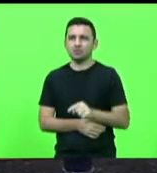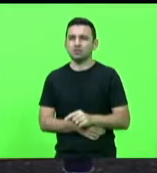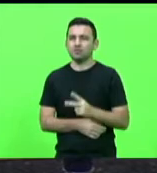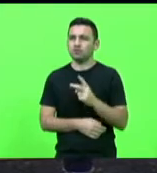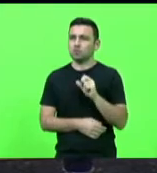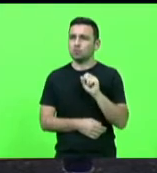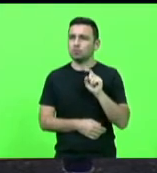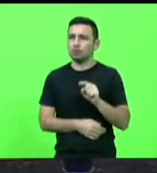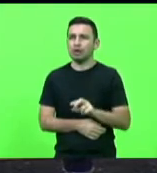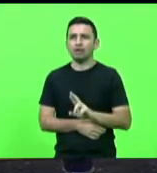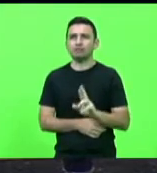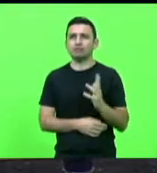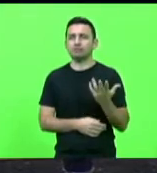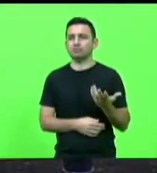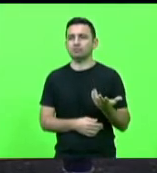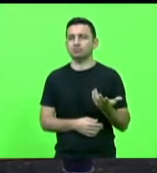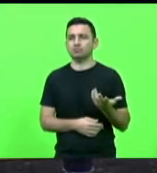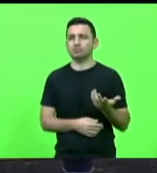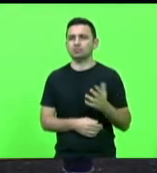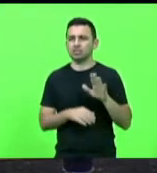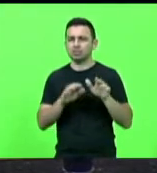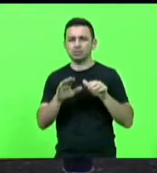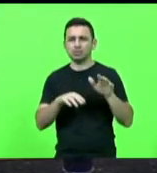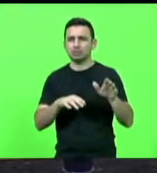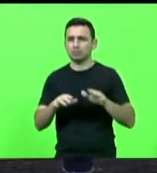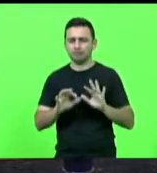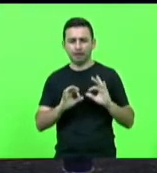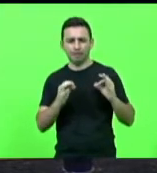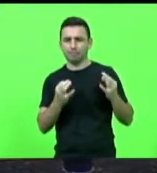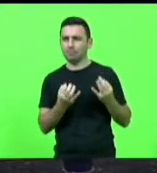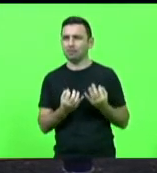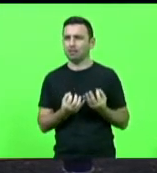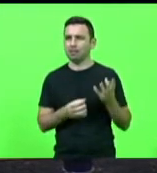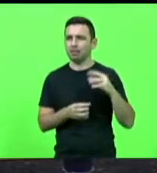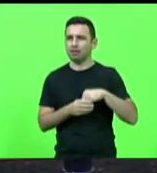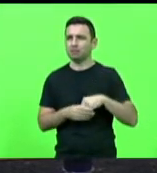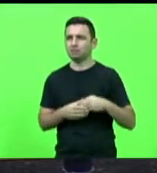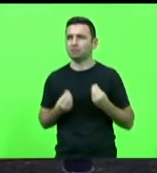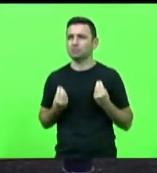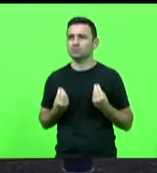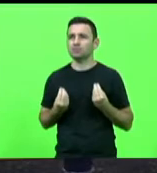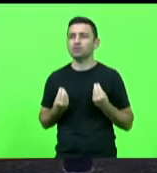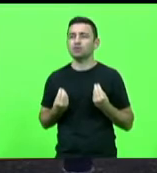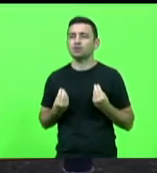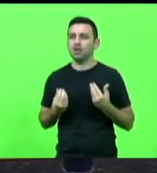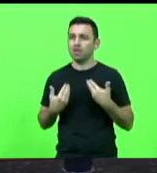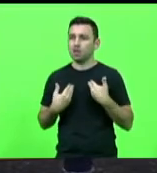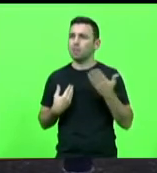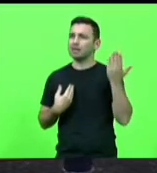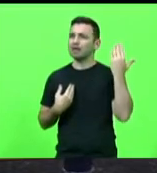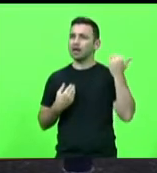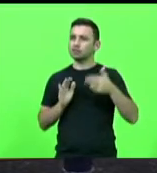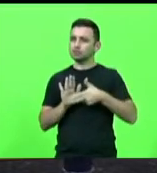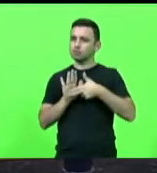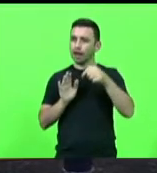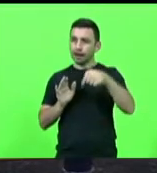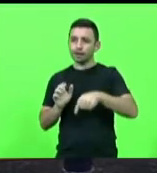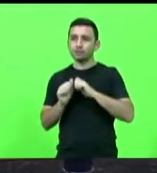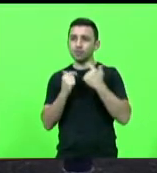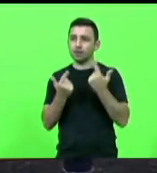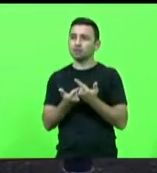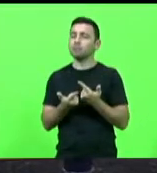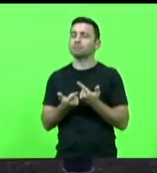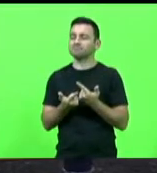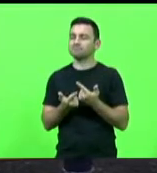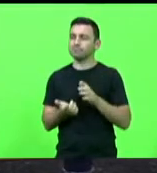reais, contratação de parentes era tônica dentro da ANFRE. Eu já disse isso quando tomei posse aqui na Assembleia Legislativa. Então, parabéns,